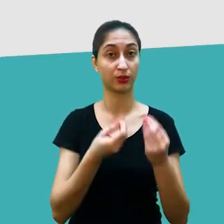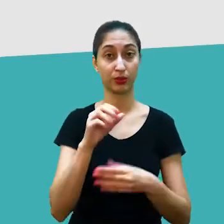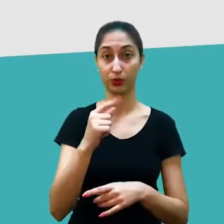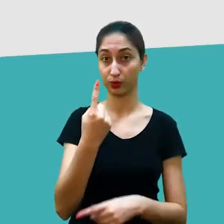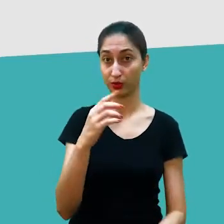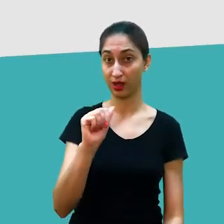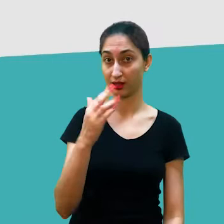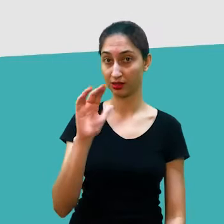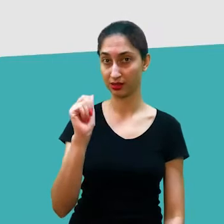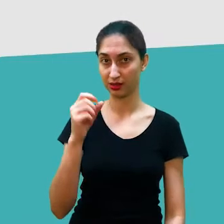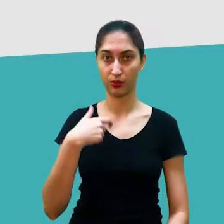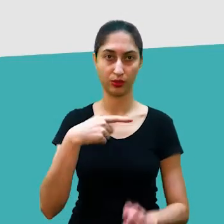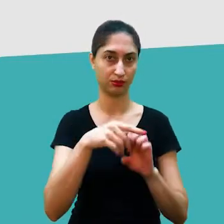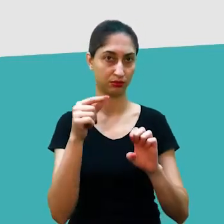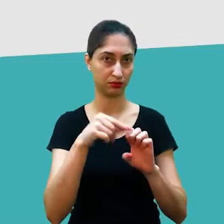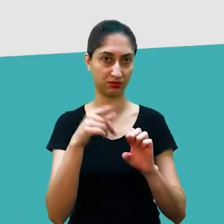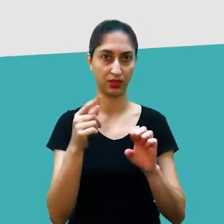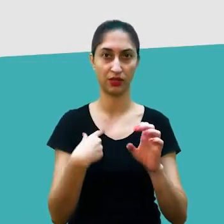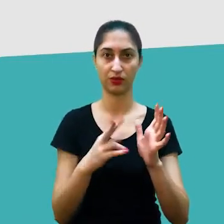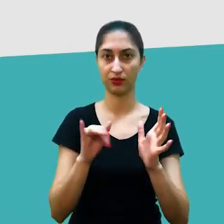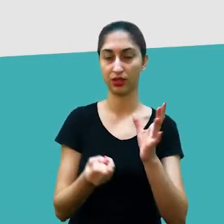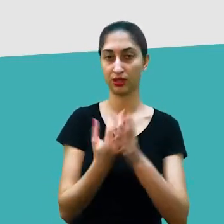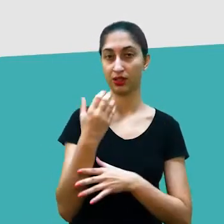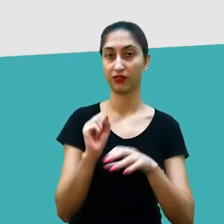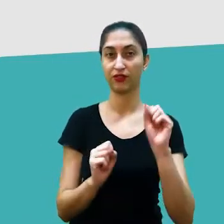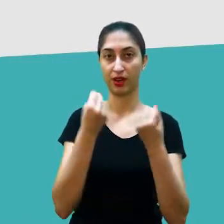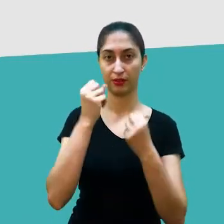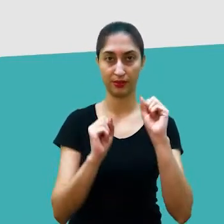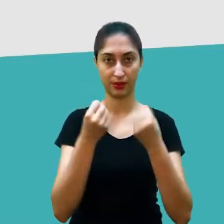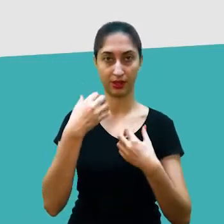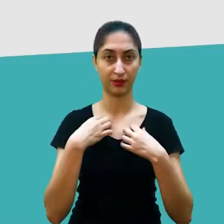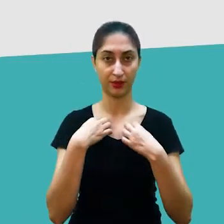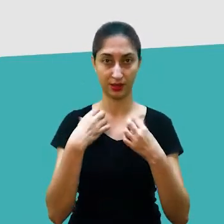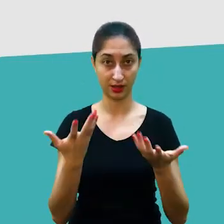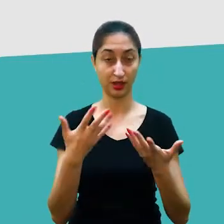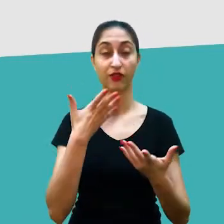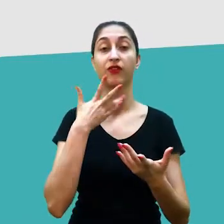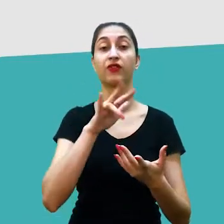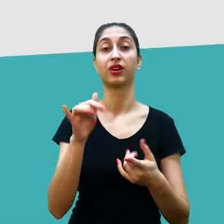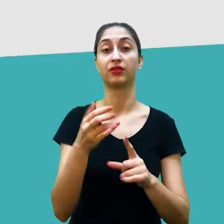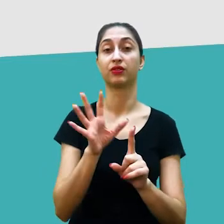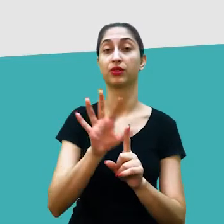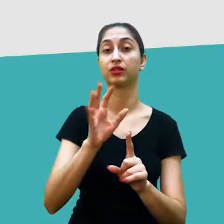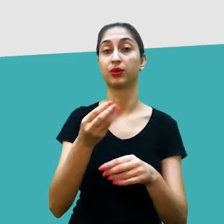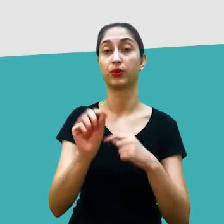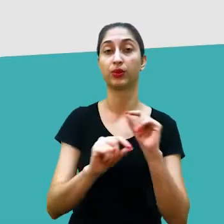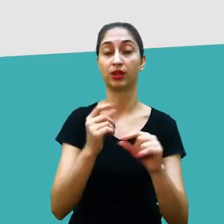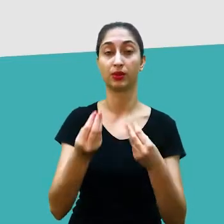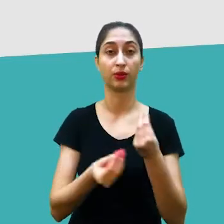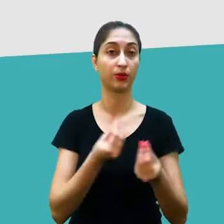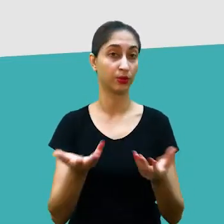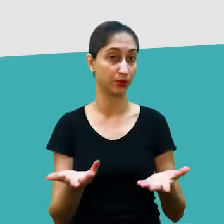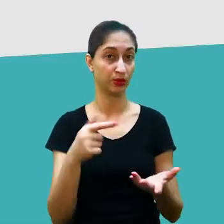de empreender. Eu vou empreender e fazer uma fábrica de camisetas. Ok, qual o impacto disso? É a primeira pergunta que você tem que